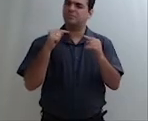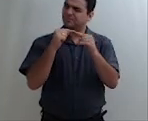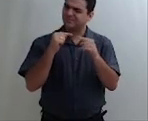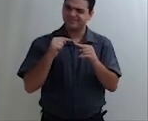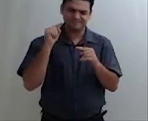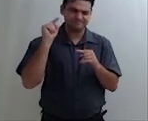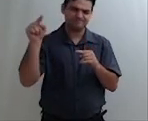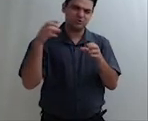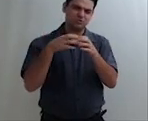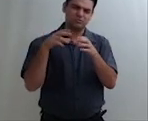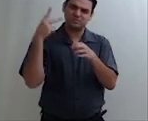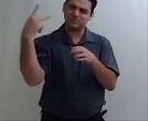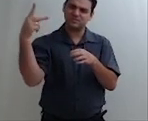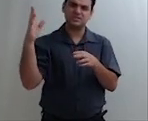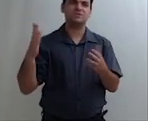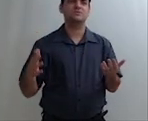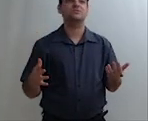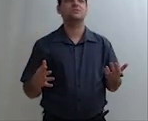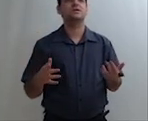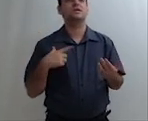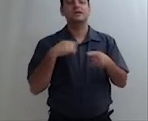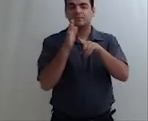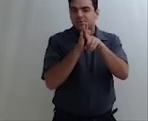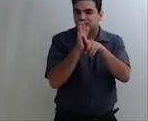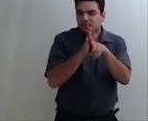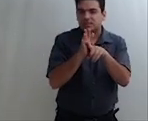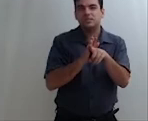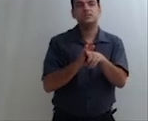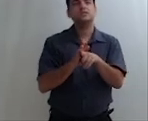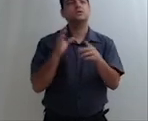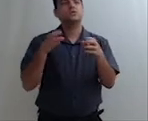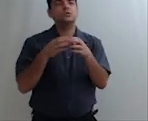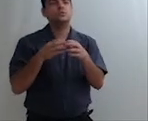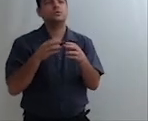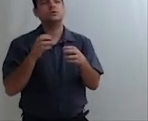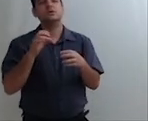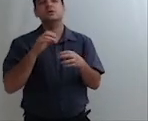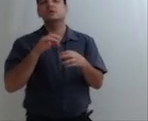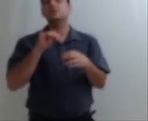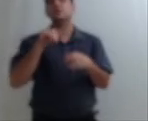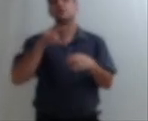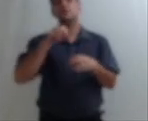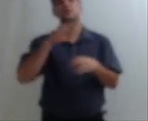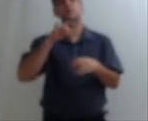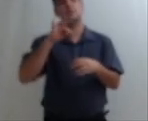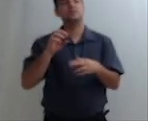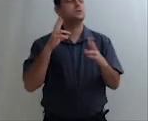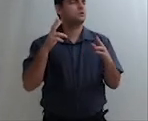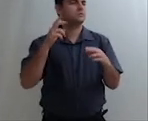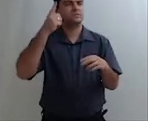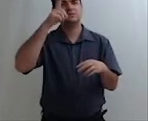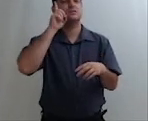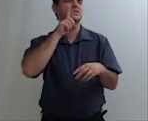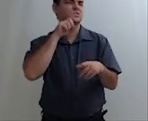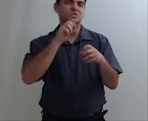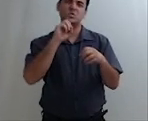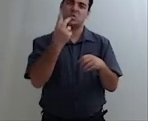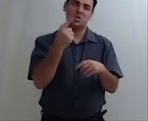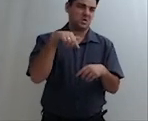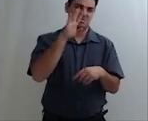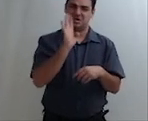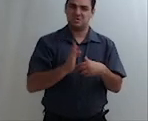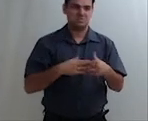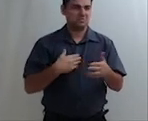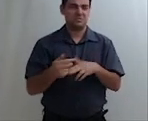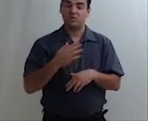referência aos estudos desenvolvidos pelo inoc Project tanto norteamericano quanto o brasileiro eu